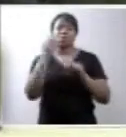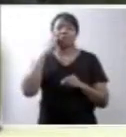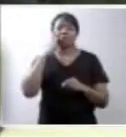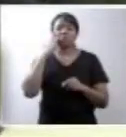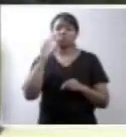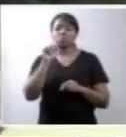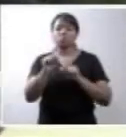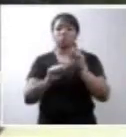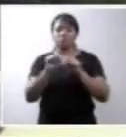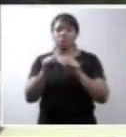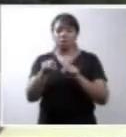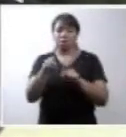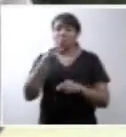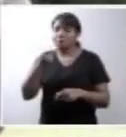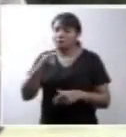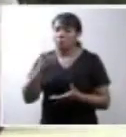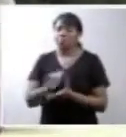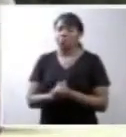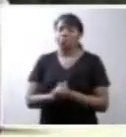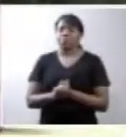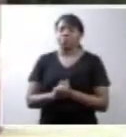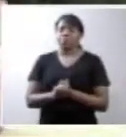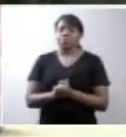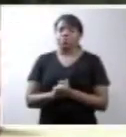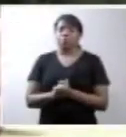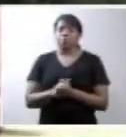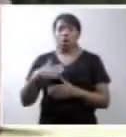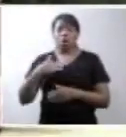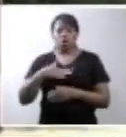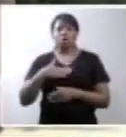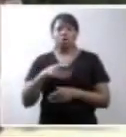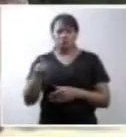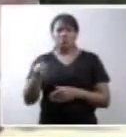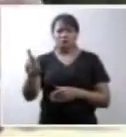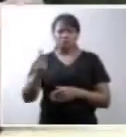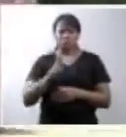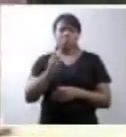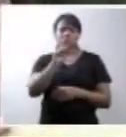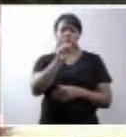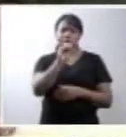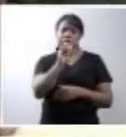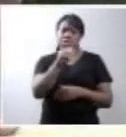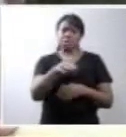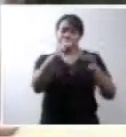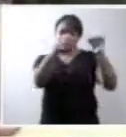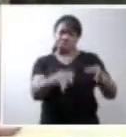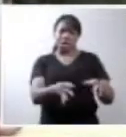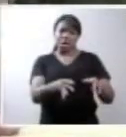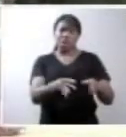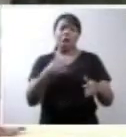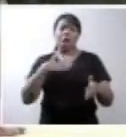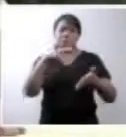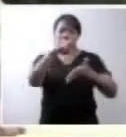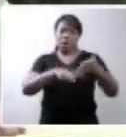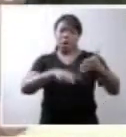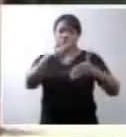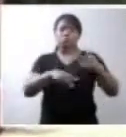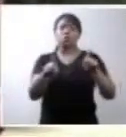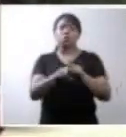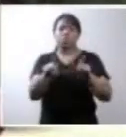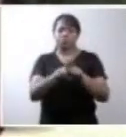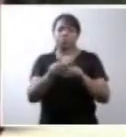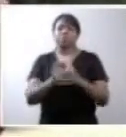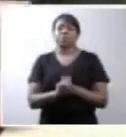entendimento do que a senhora disse. E peço que a senhora confirme se está correto, está correta a minha leitura da sua